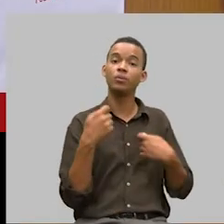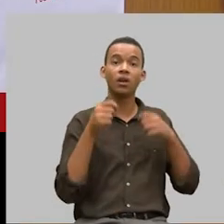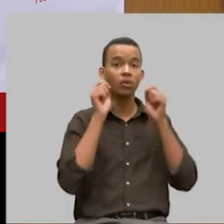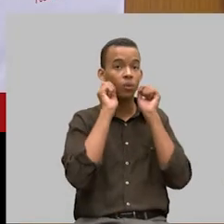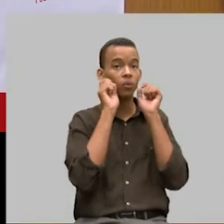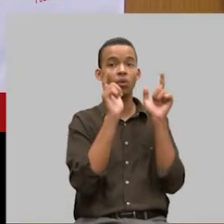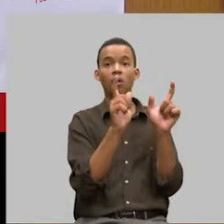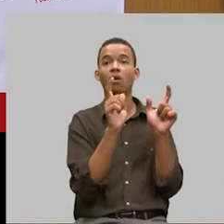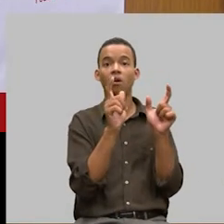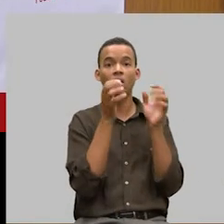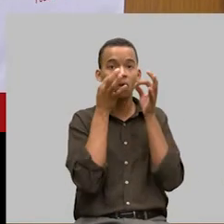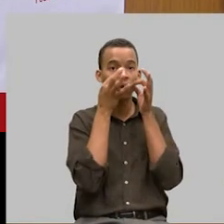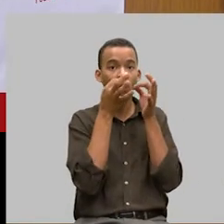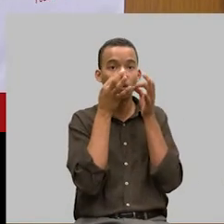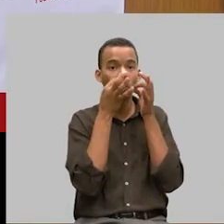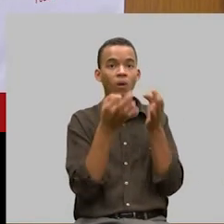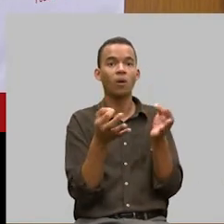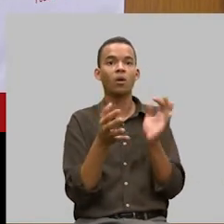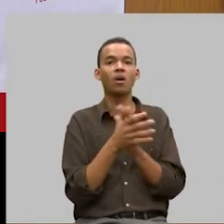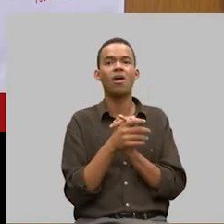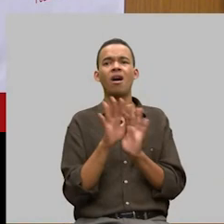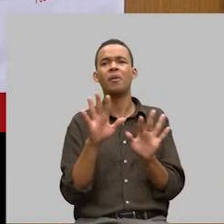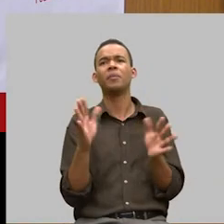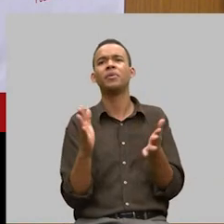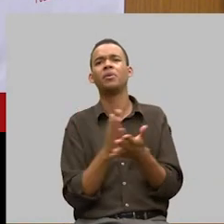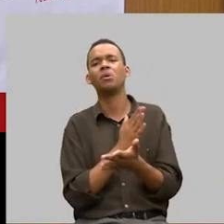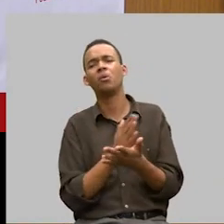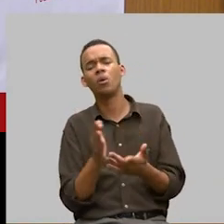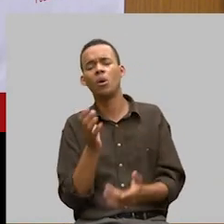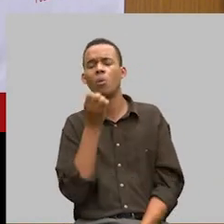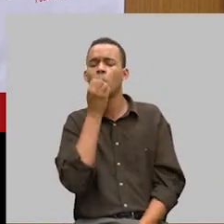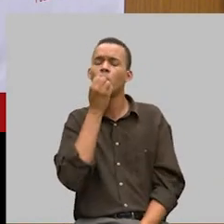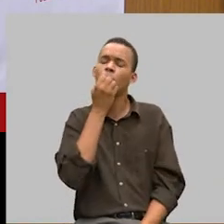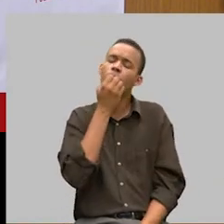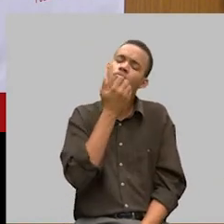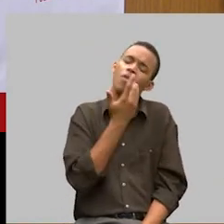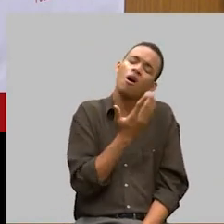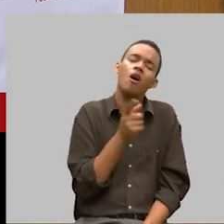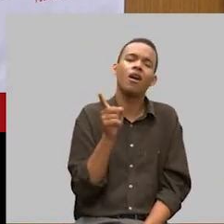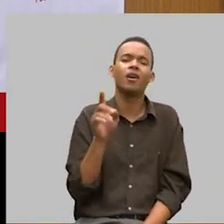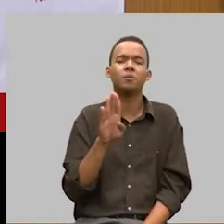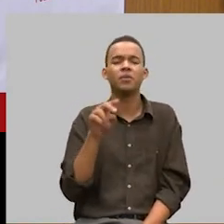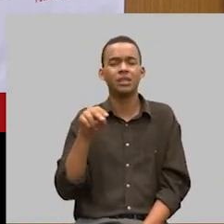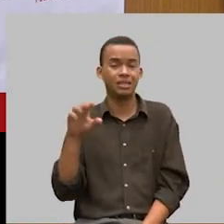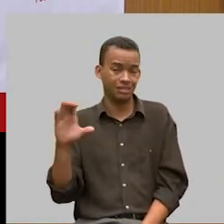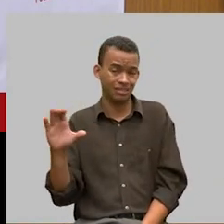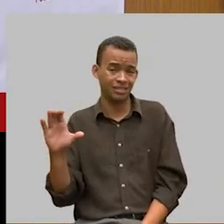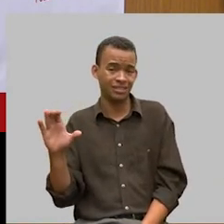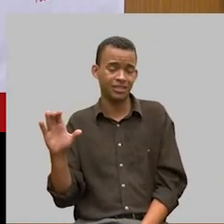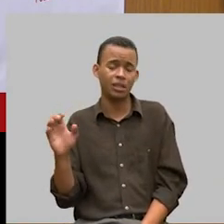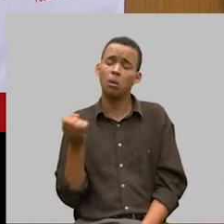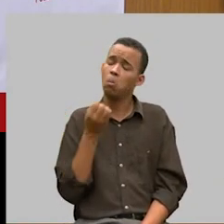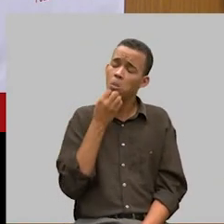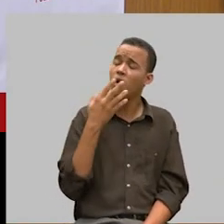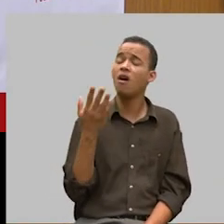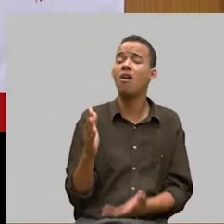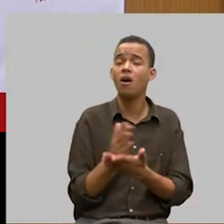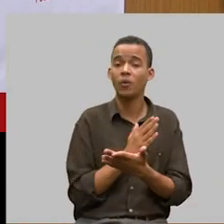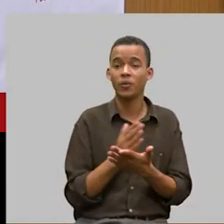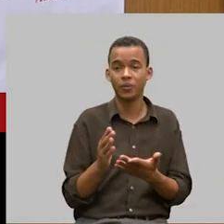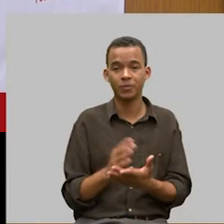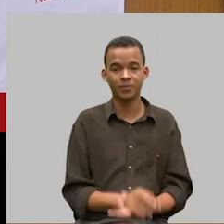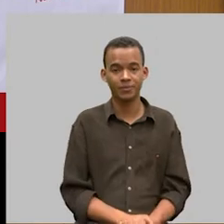isso ah mas tem umas coisinhas lá que são boa tá isso fica parecendo aquelas histórias sabe de companheiras nossas Que